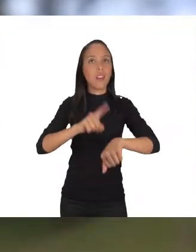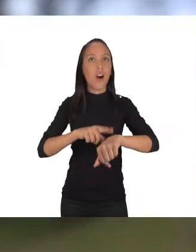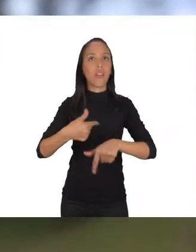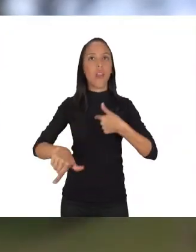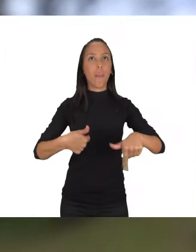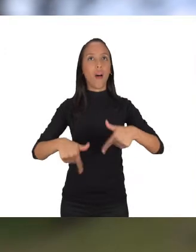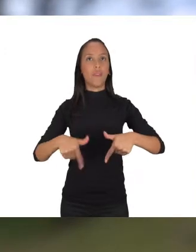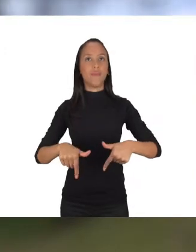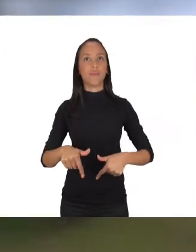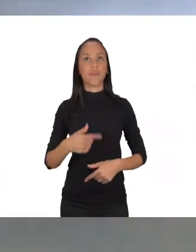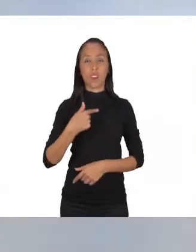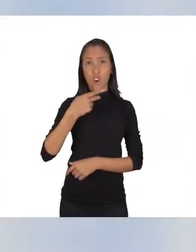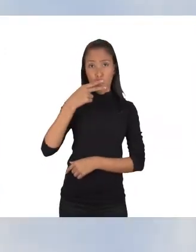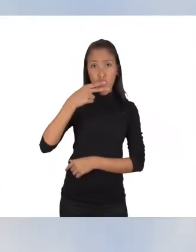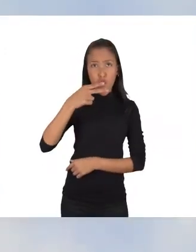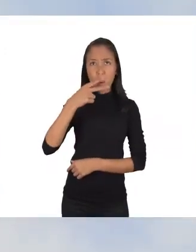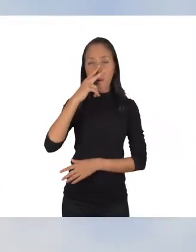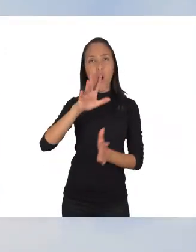fumo roubou a minha infância.